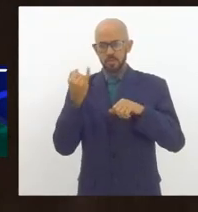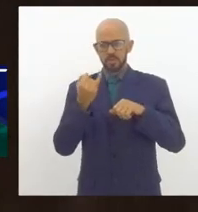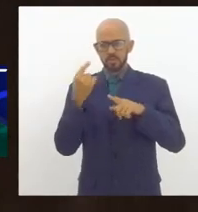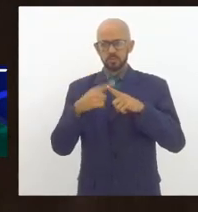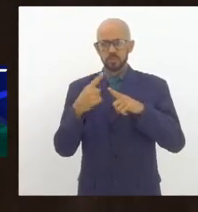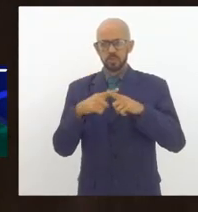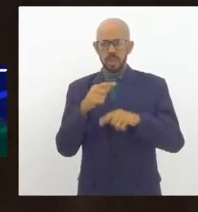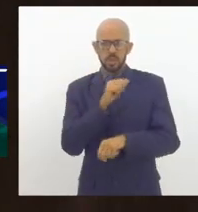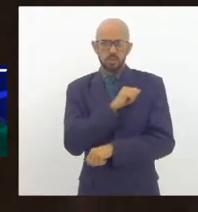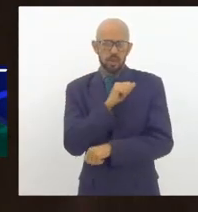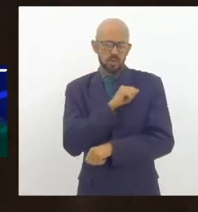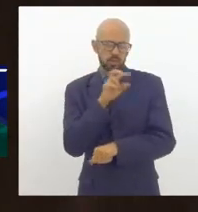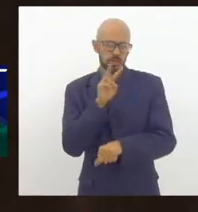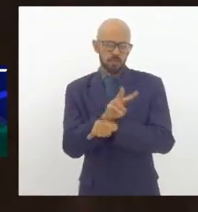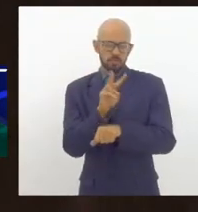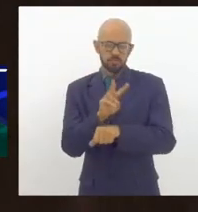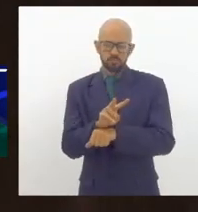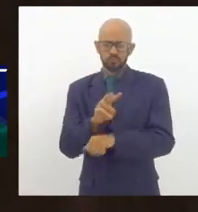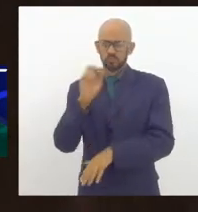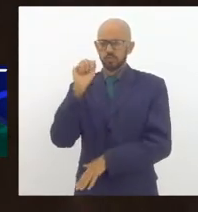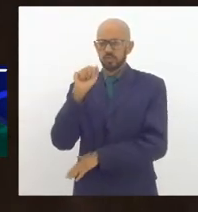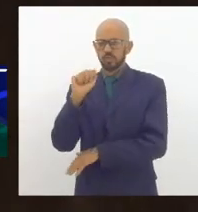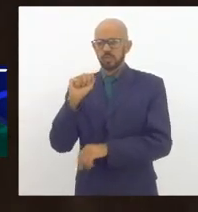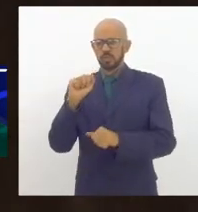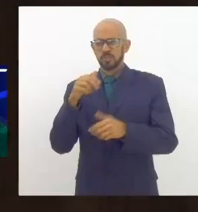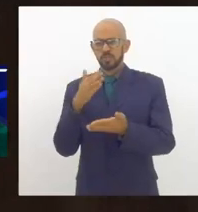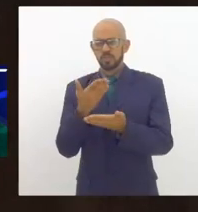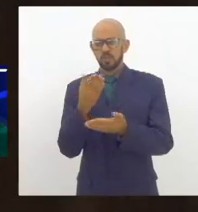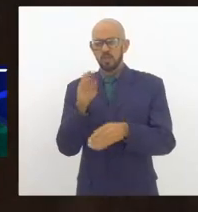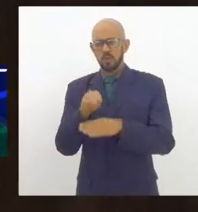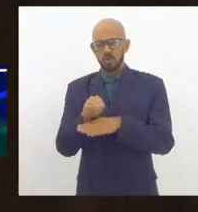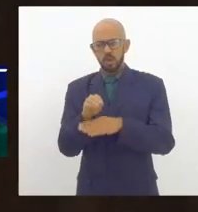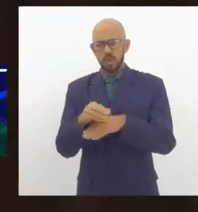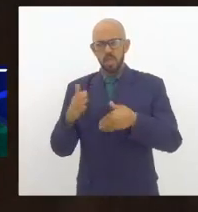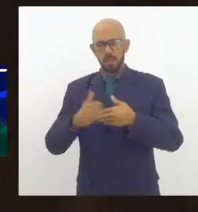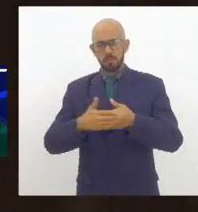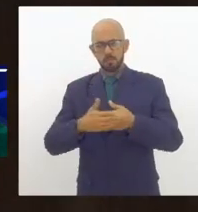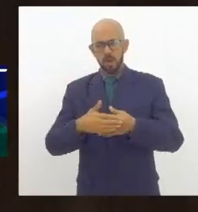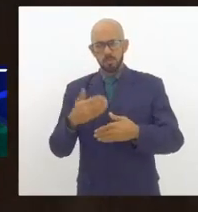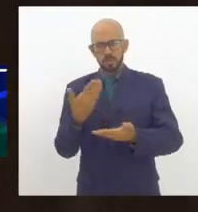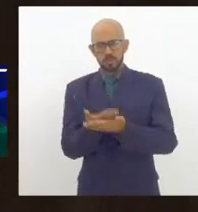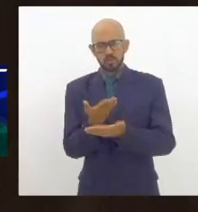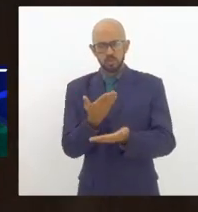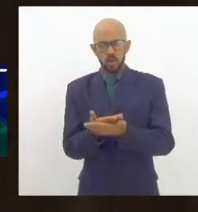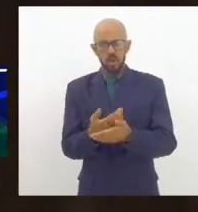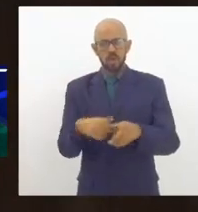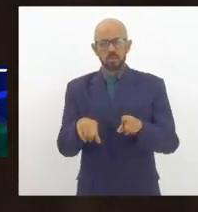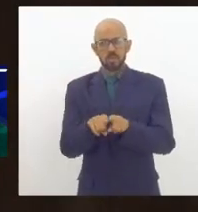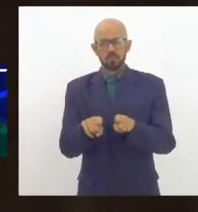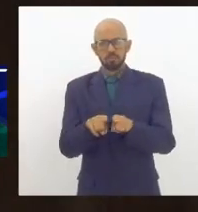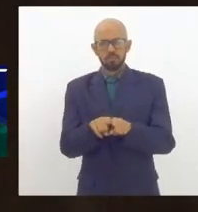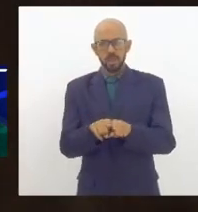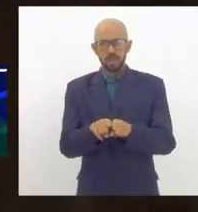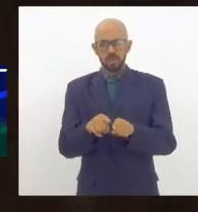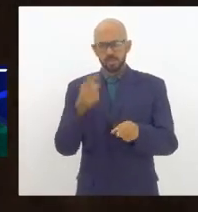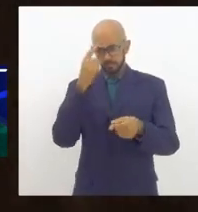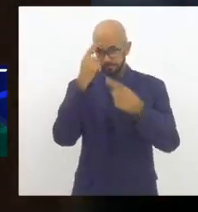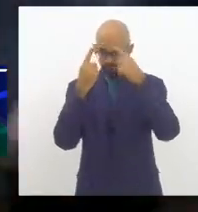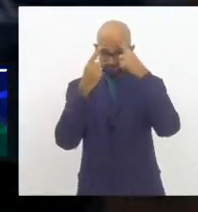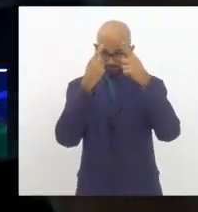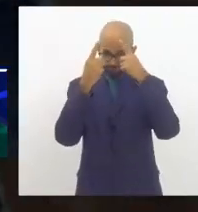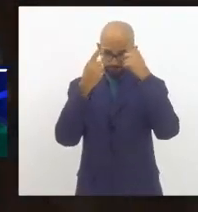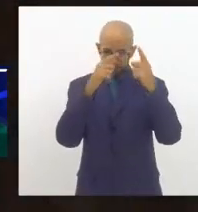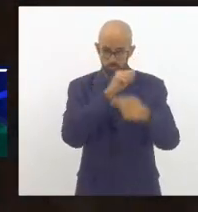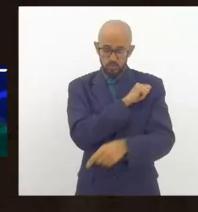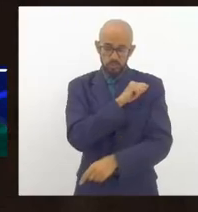no processo de preservação e de conservação das suas escola inclusive avançando para explorar as atividades criativas e artísticas